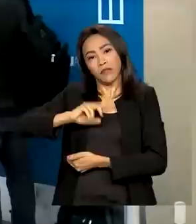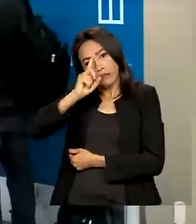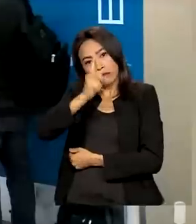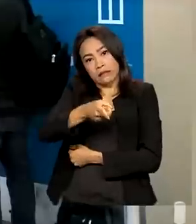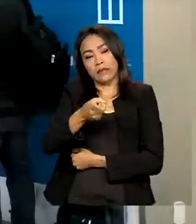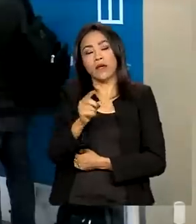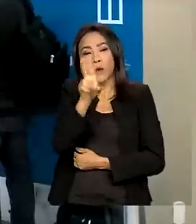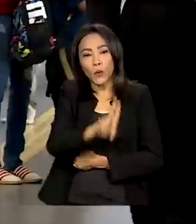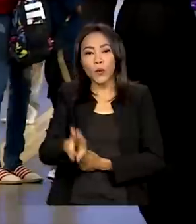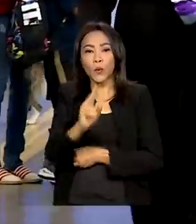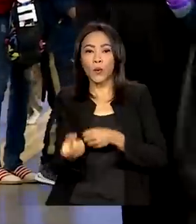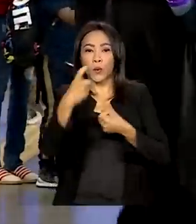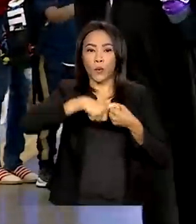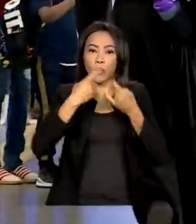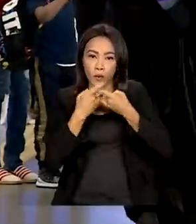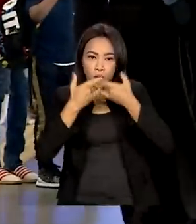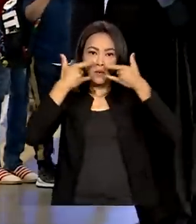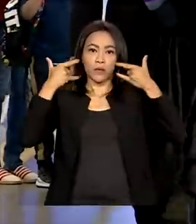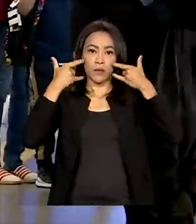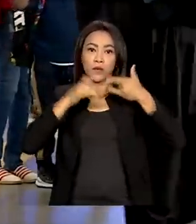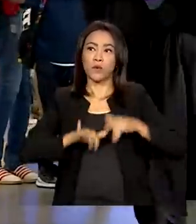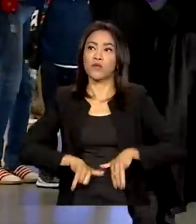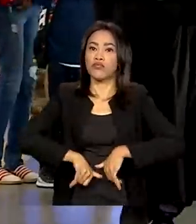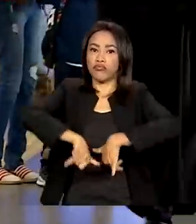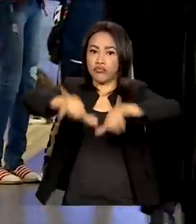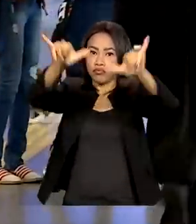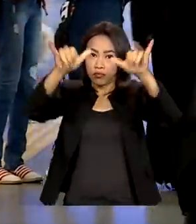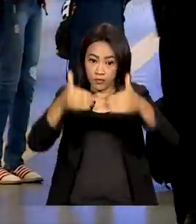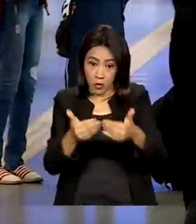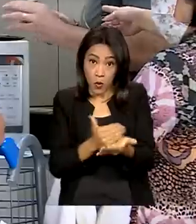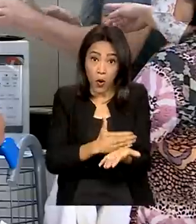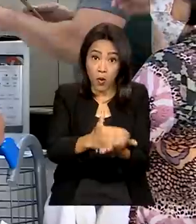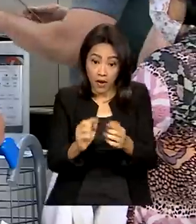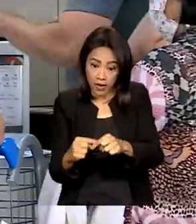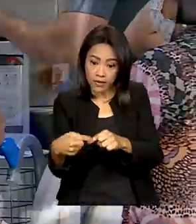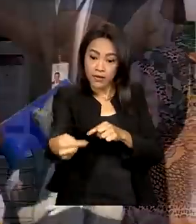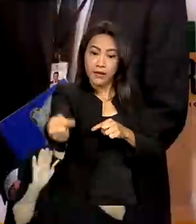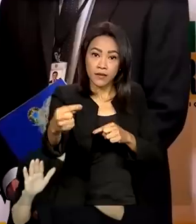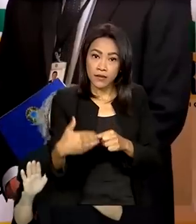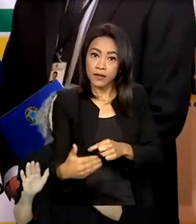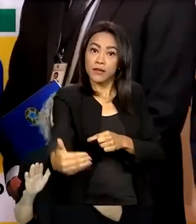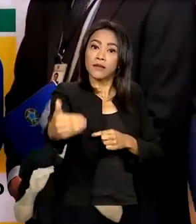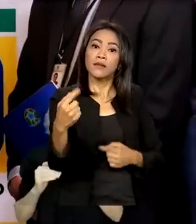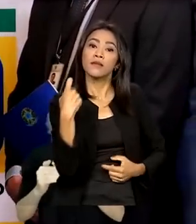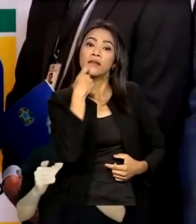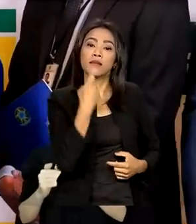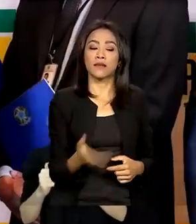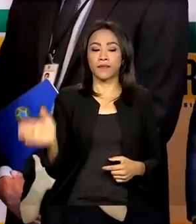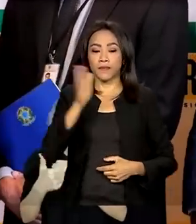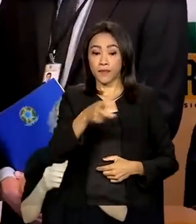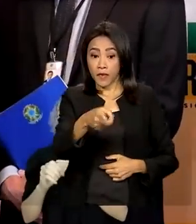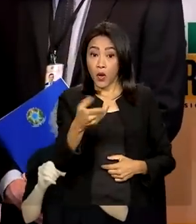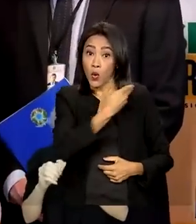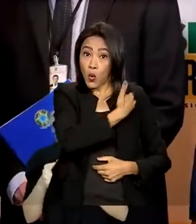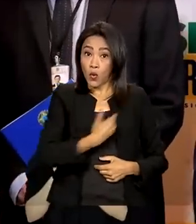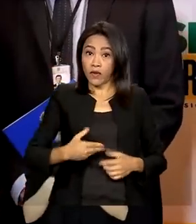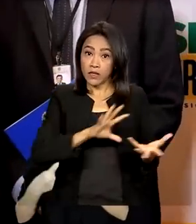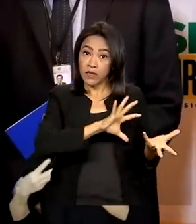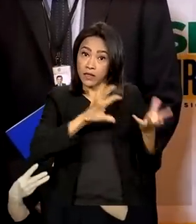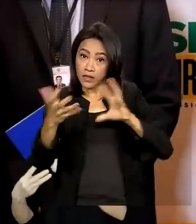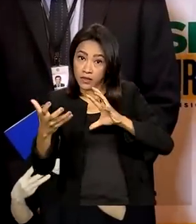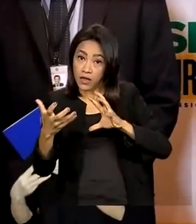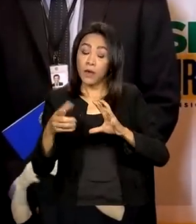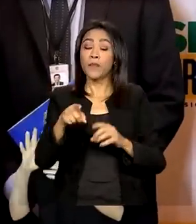máscaras em aeroportos e nos aviões a partir de sexta-feira. Governo de transição anuncia parlamentares que